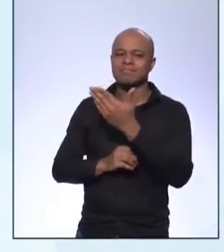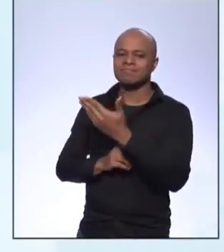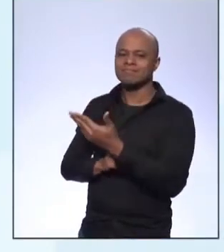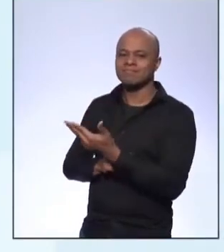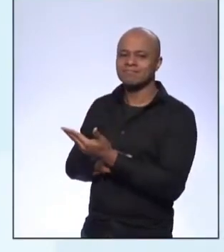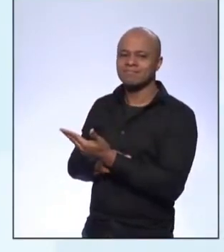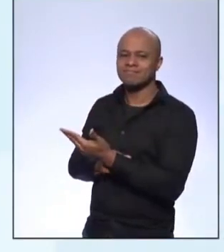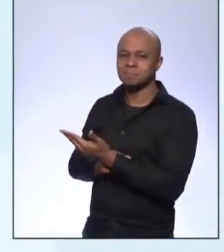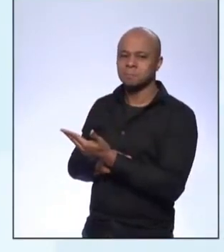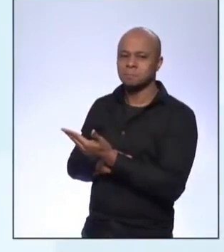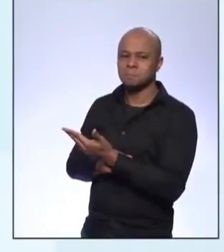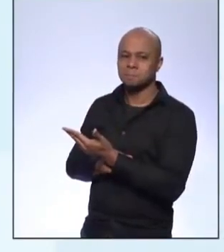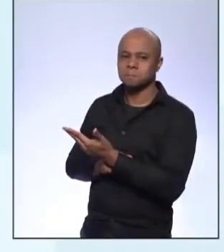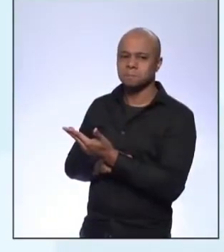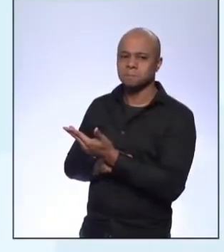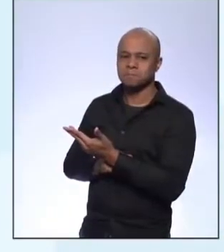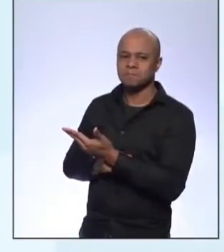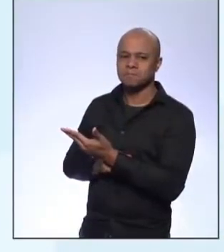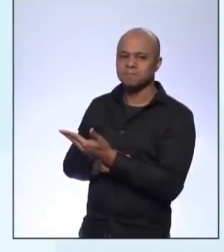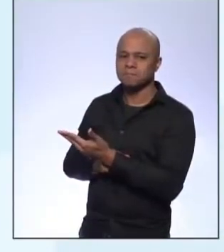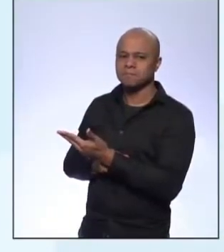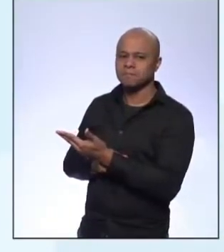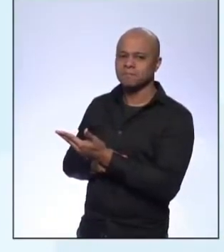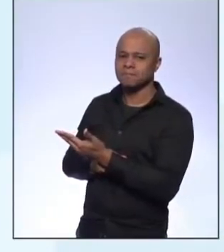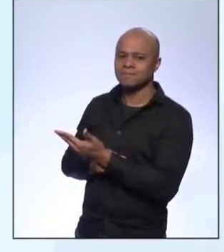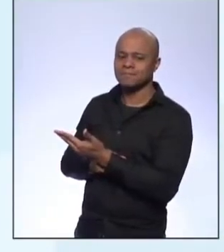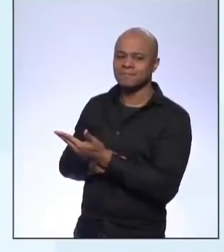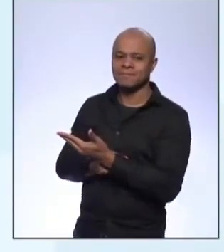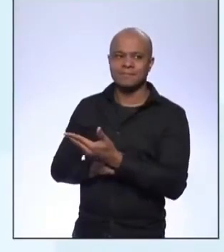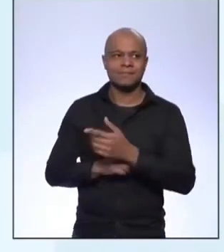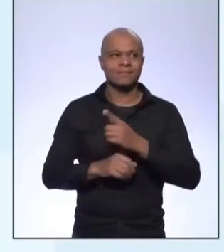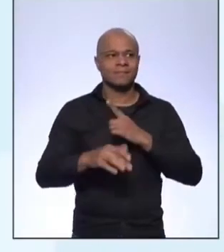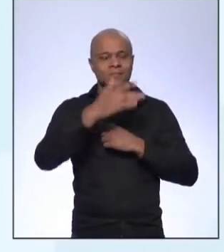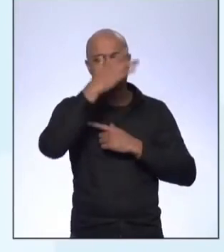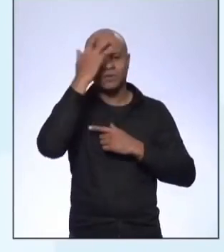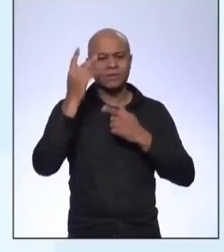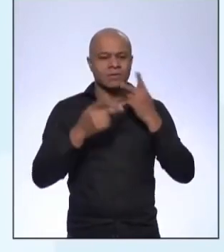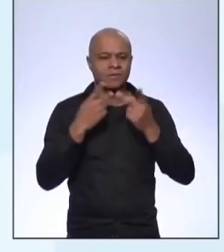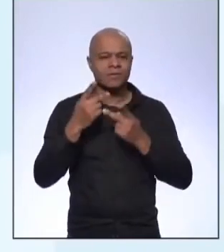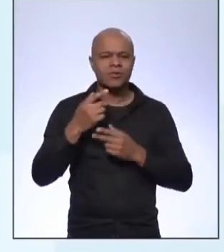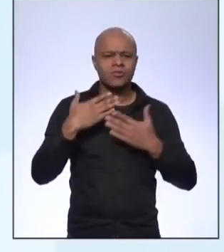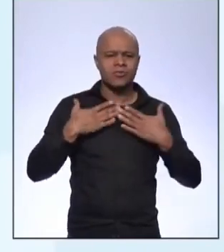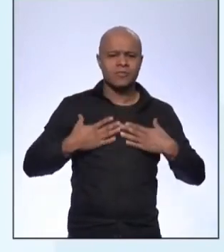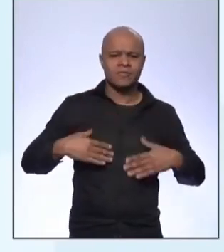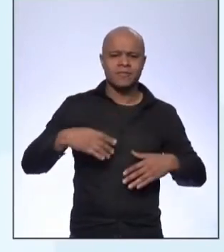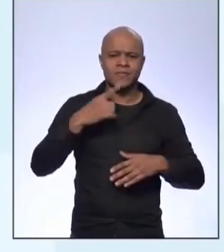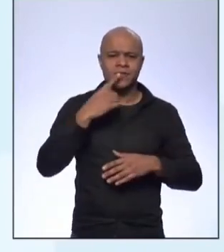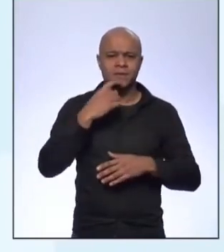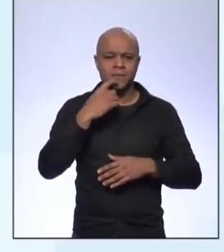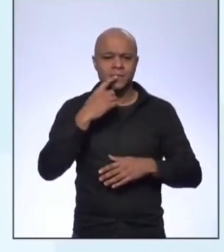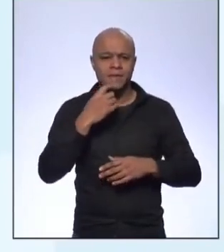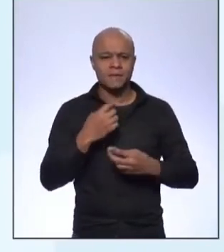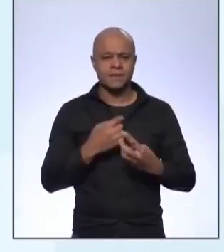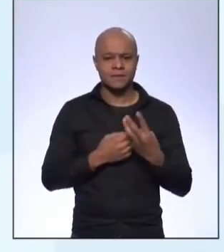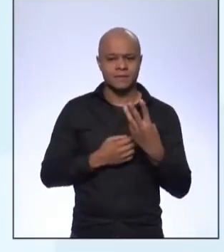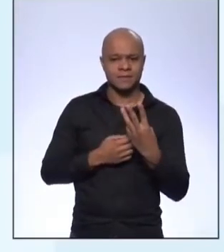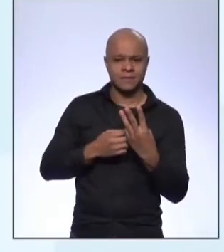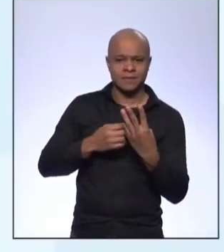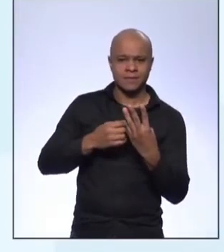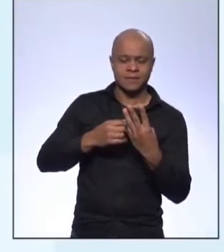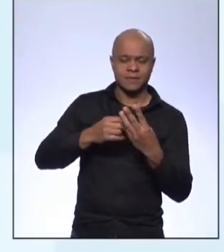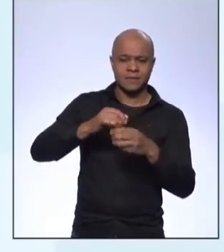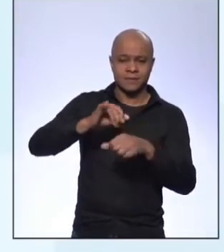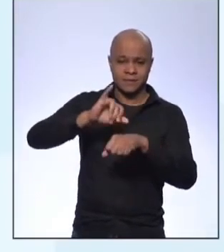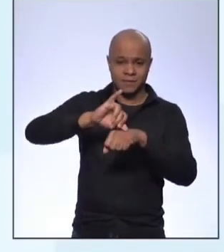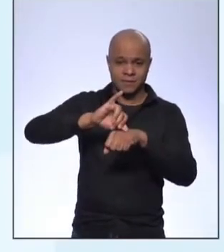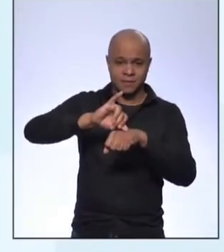Teve gente que colocou também o de vermelho que está recebendo dinheiro, ou de calça rosa. Essas três figuras centrais aí, que é as que